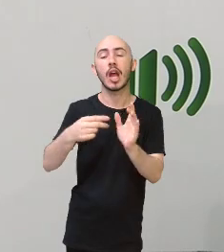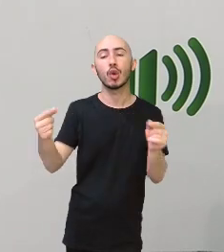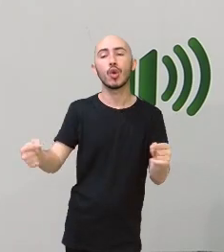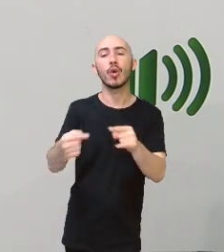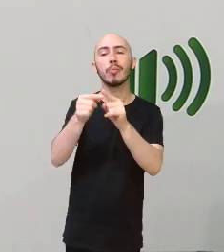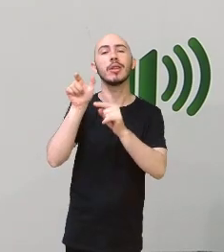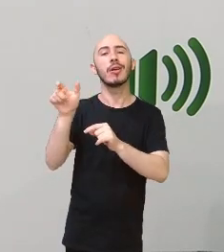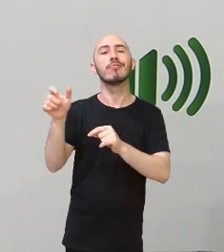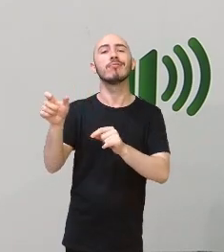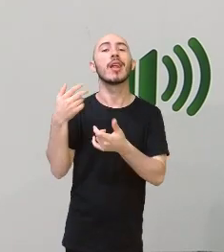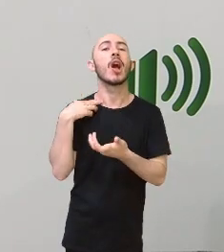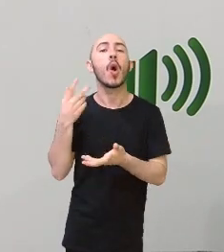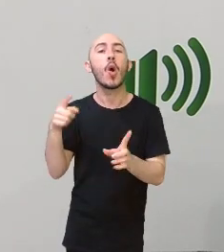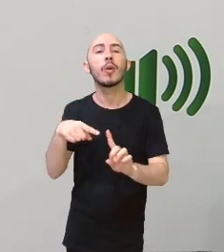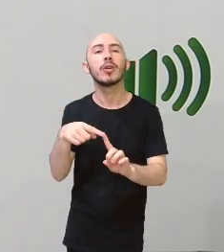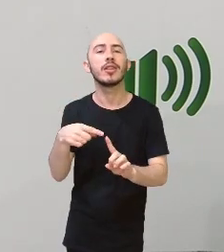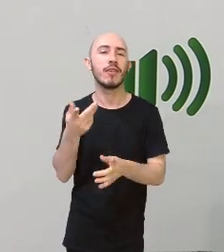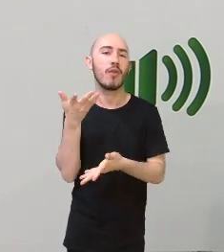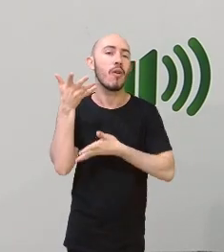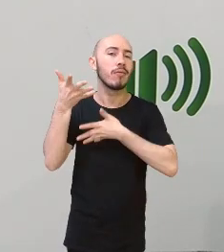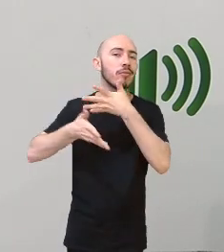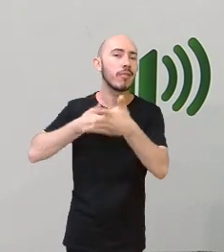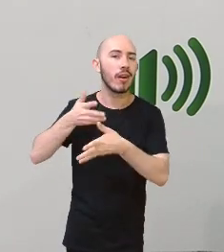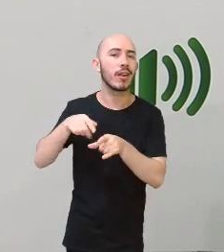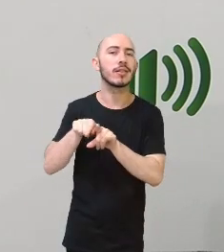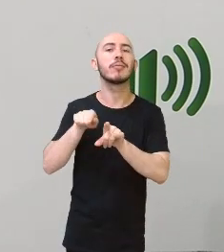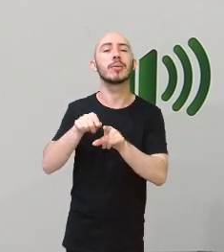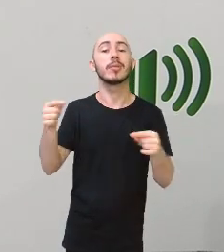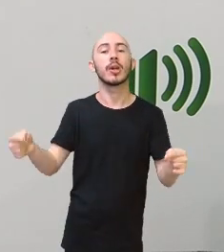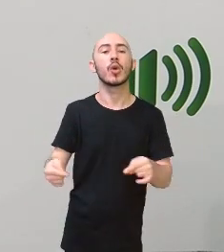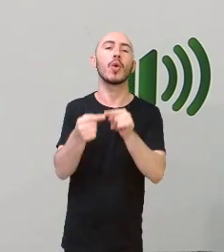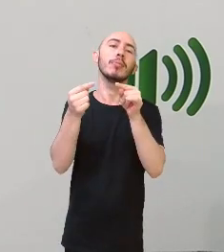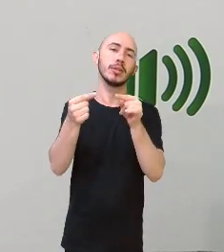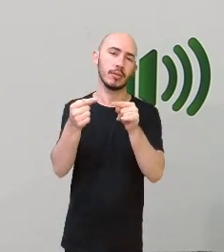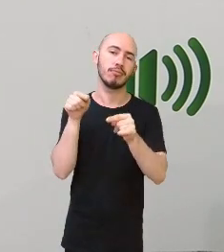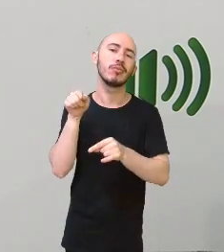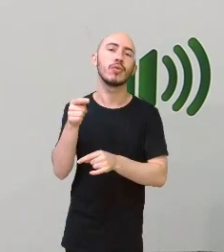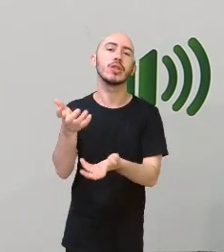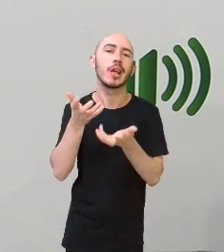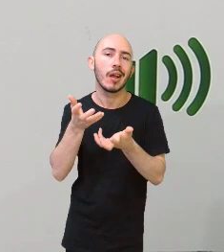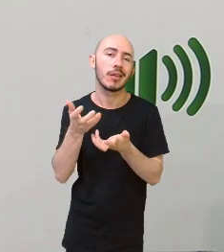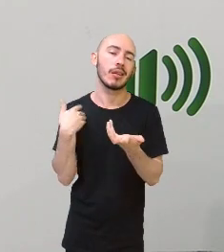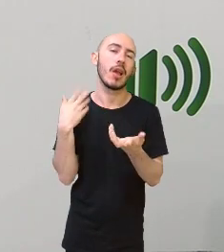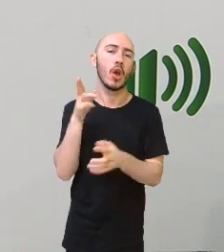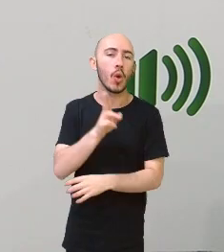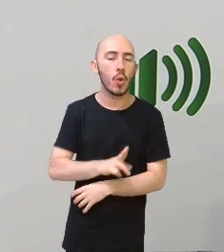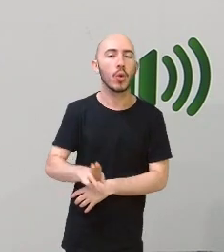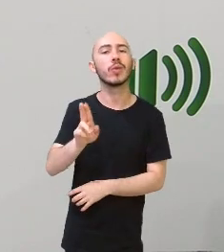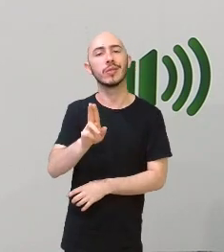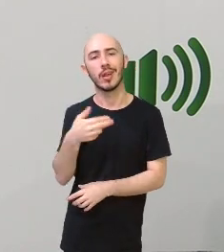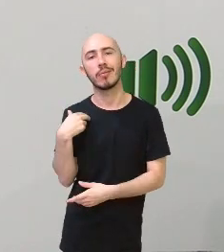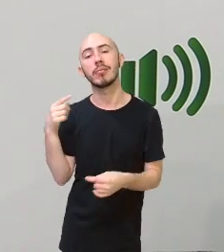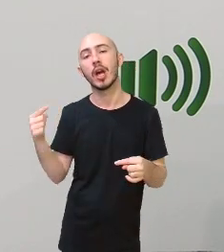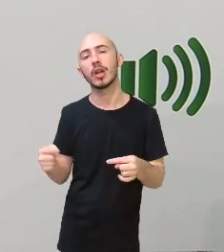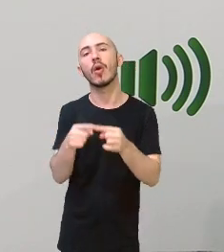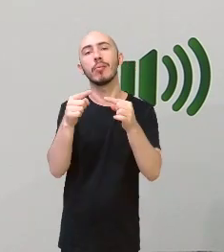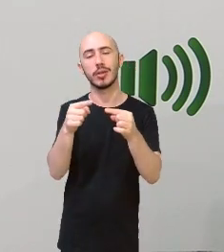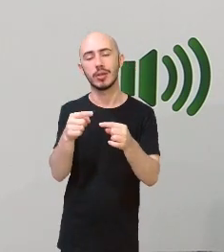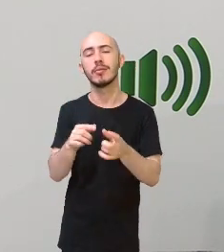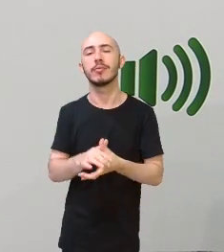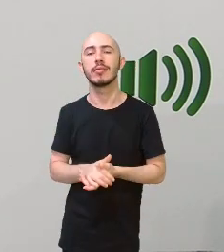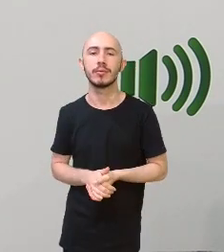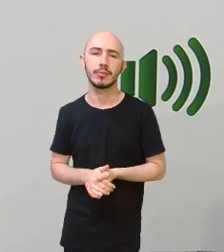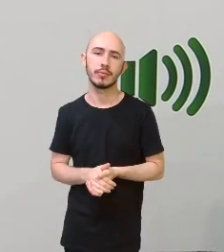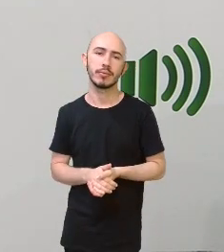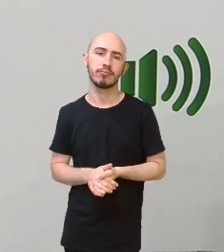vários significados lá. Você vai ver aquele que mais combina, que mais se adequa, que mais se